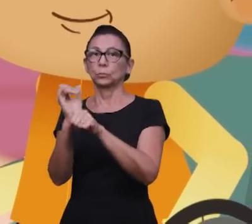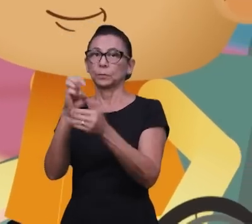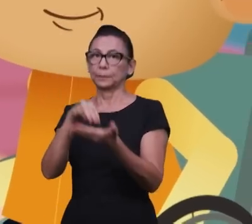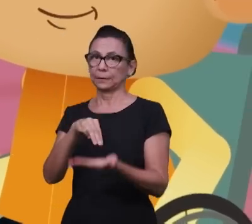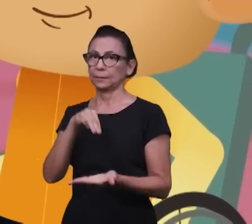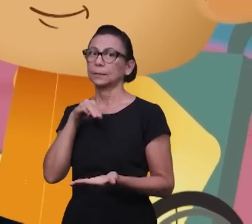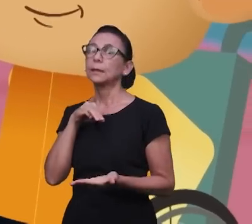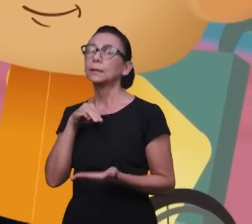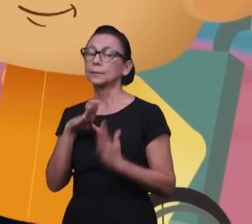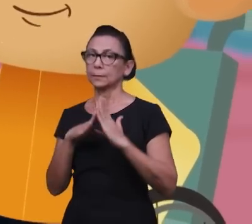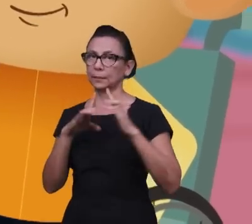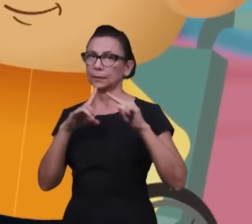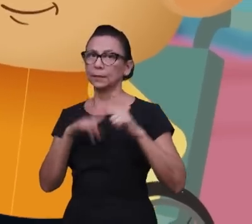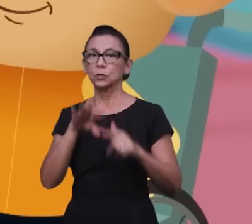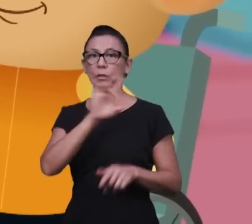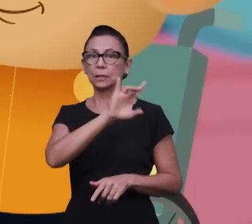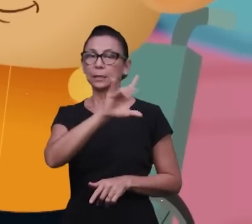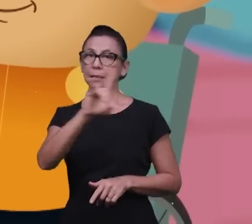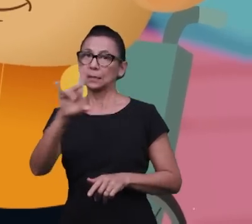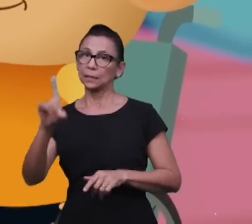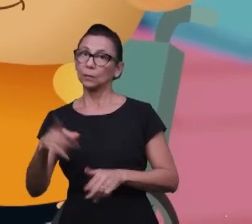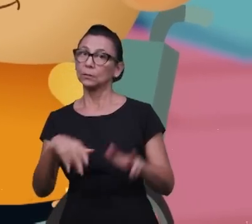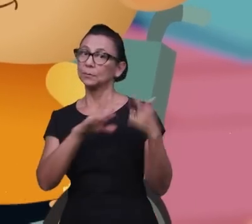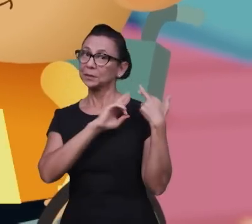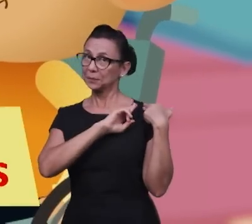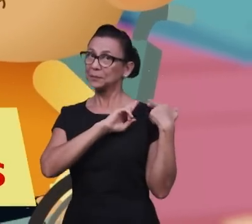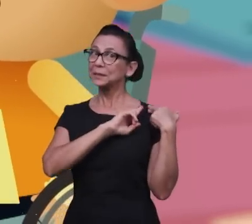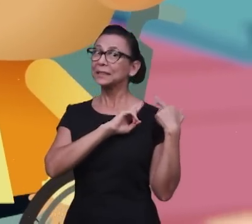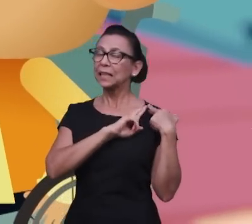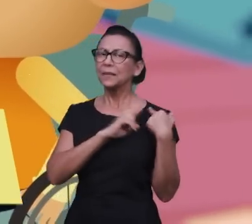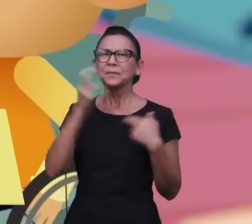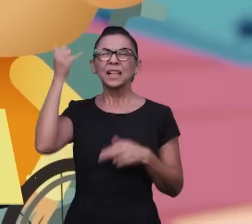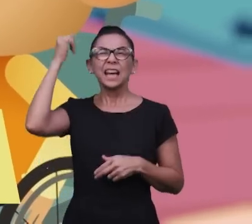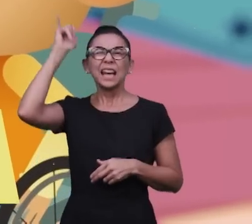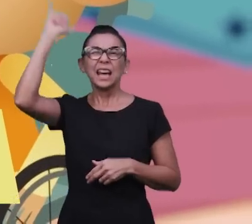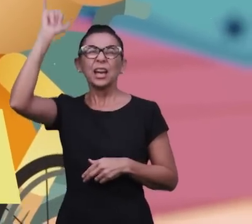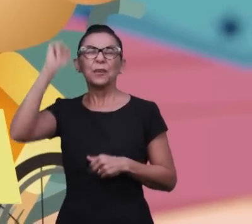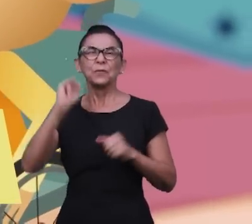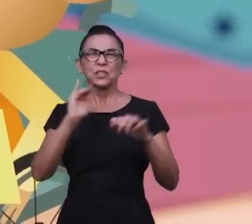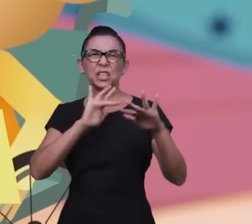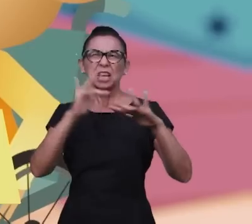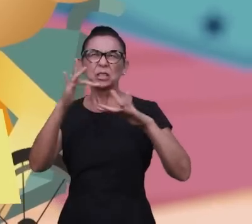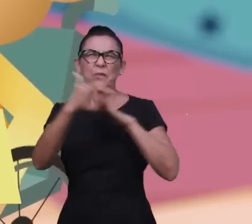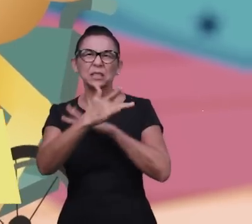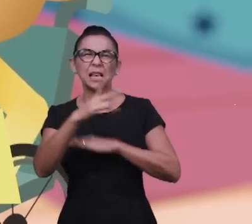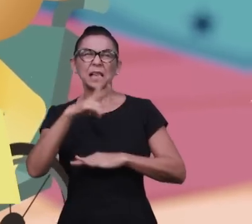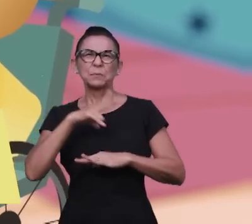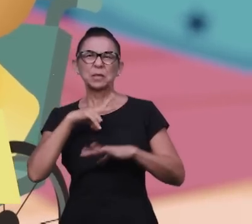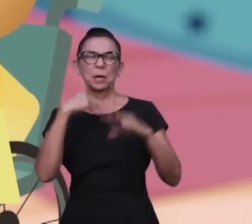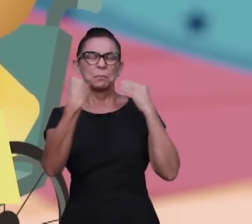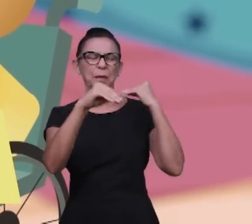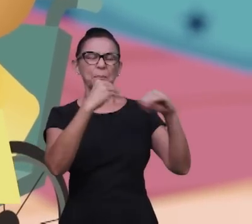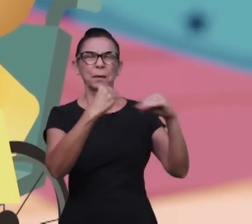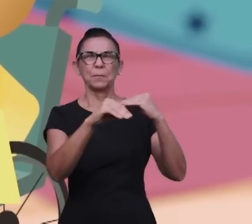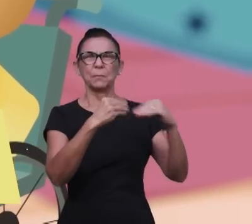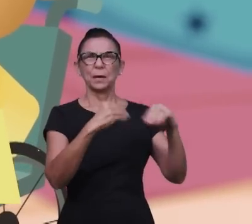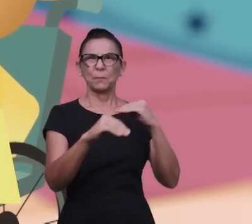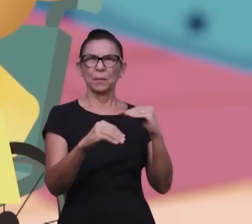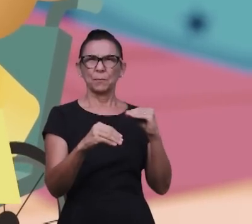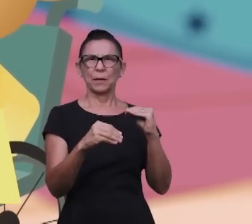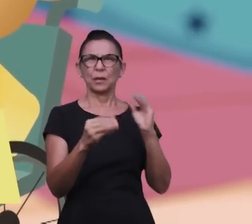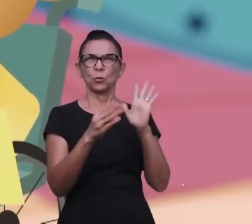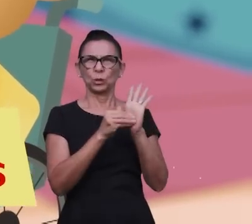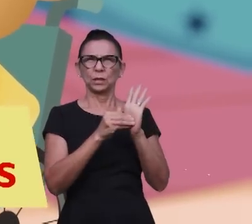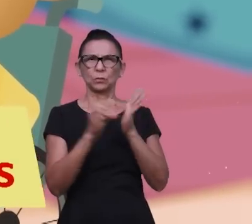Cristã Maranata, faça cada um a sua parte. Evite criar canais abertos e postar conteúdos em suas contas